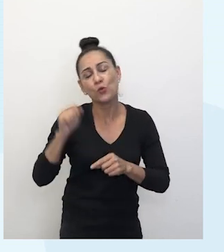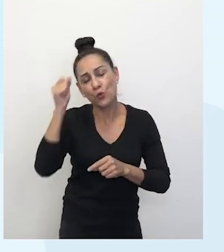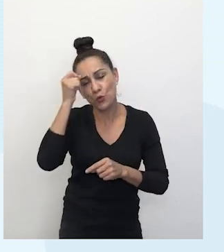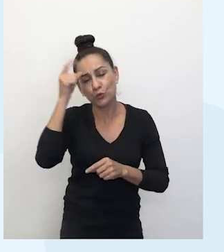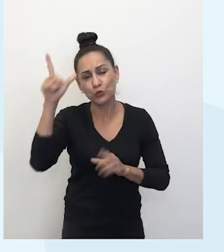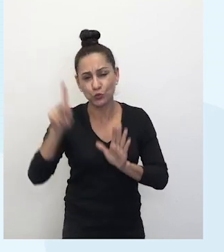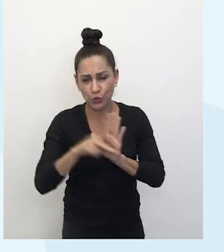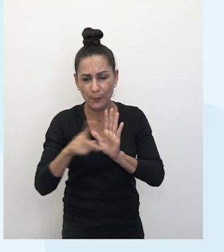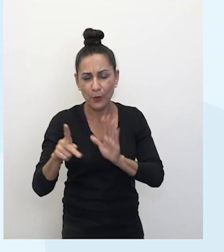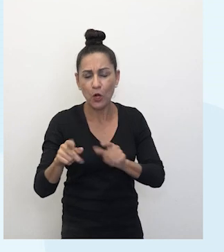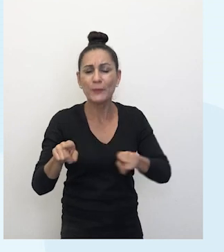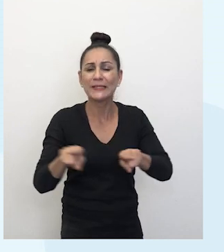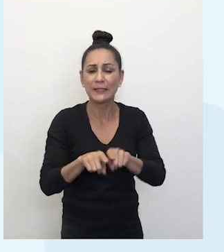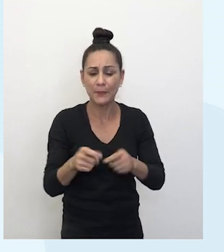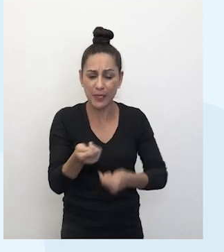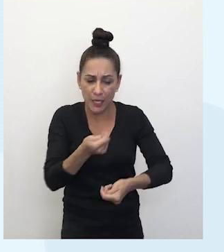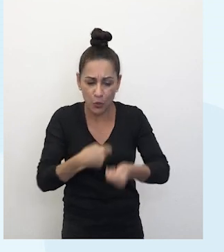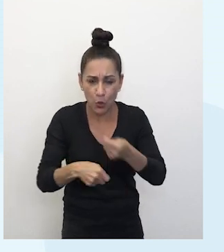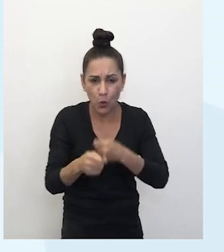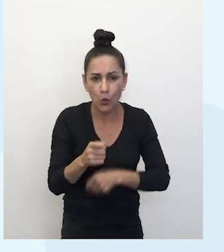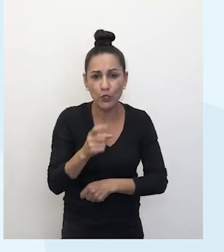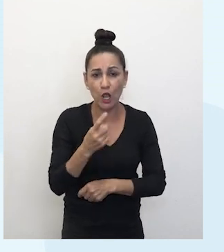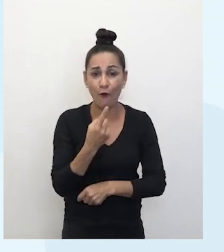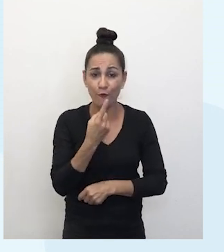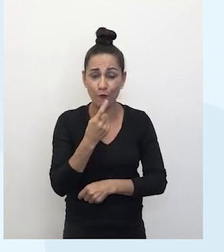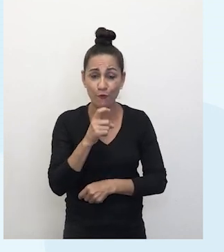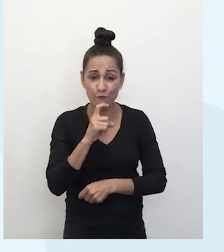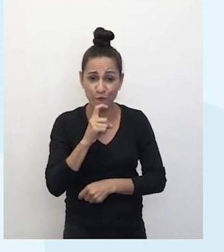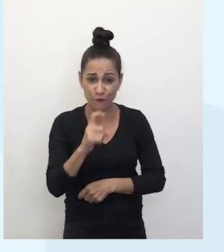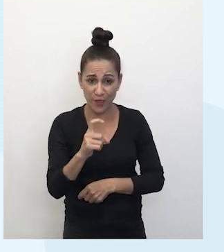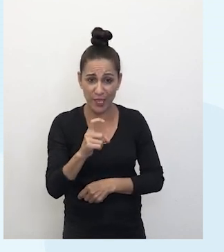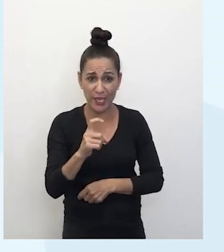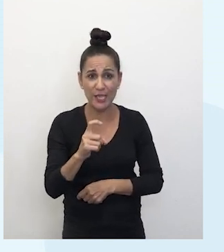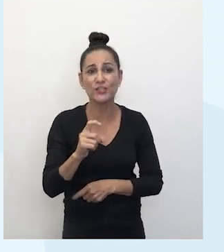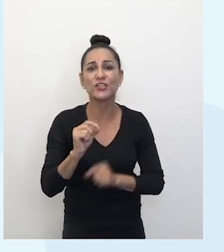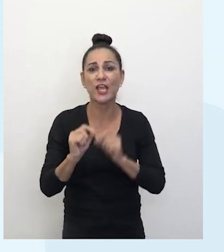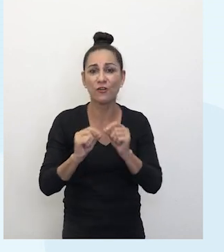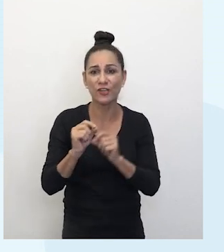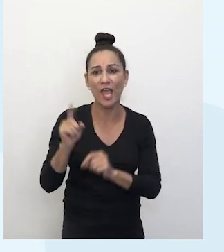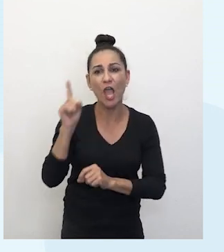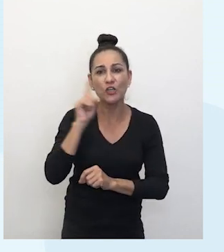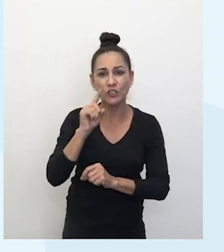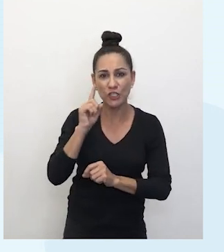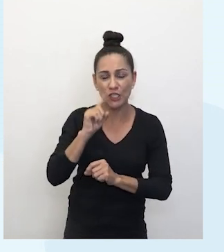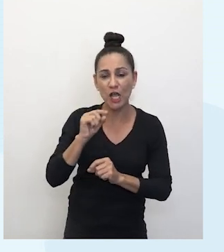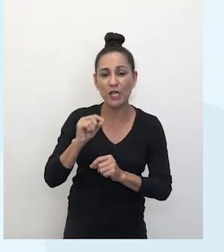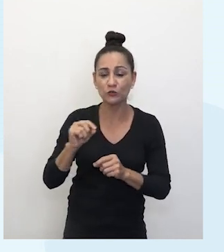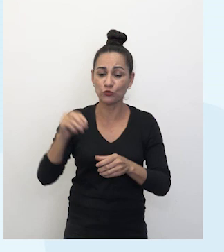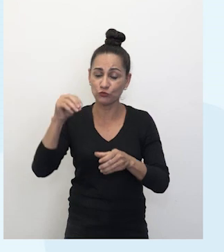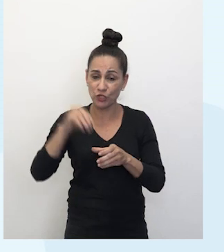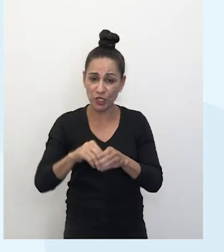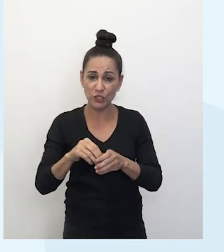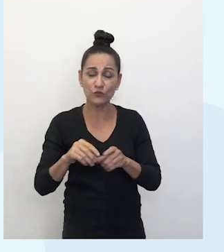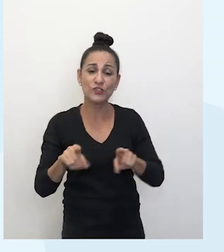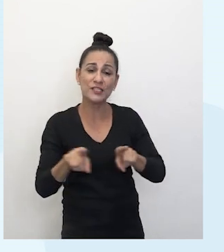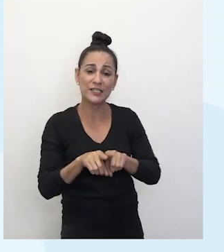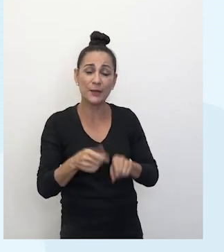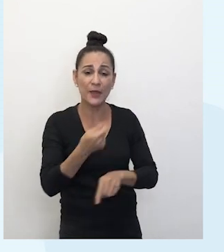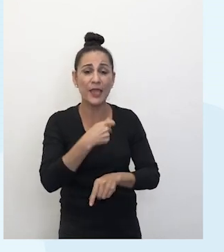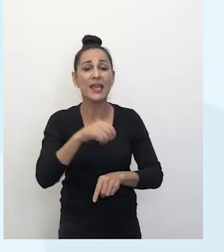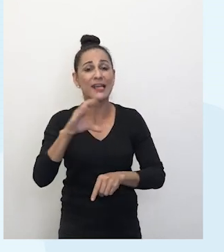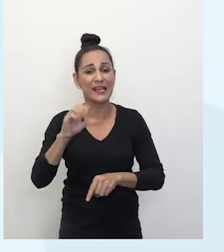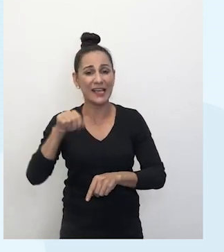e até a questões econômicas né o ver no entanto saxônica que os Estados Unidos e o Canadá os demais